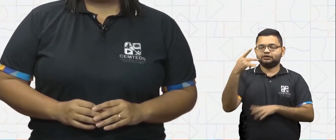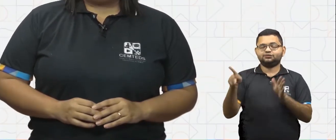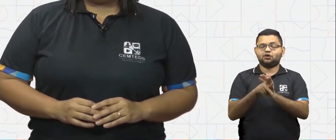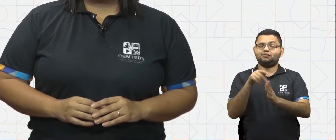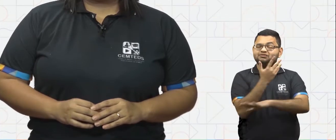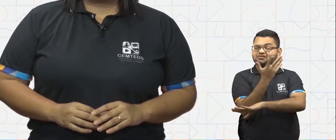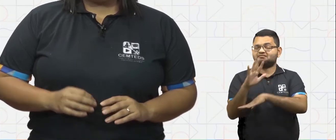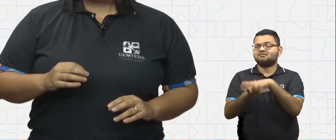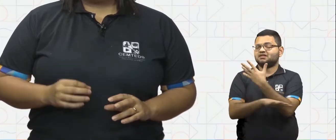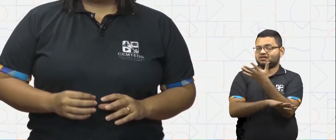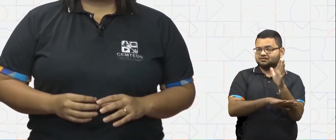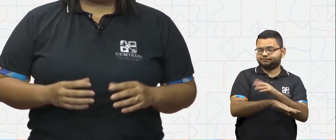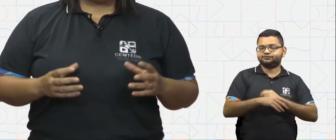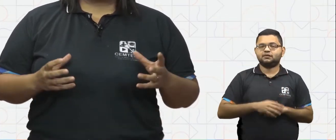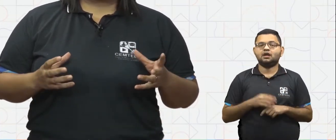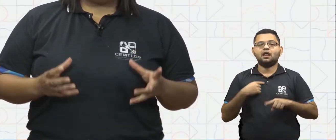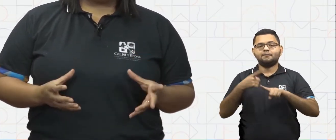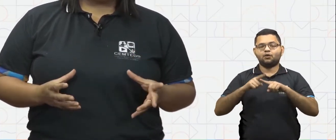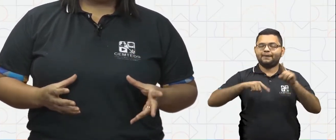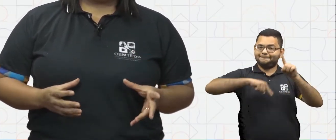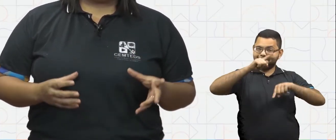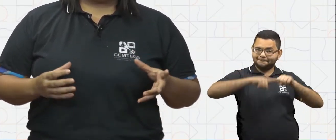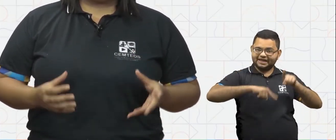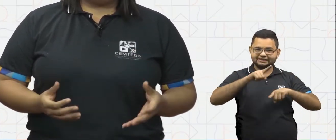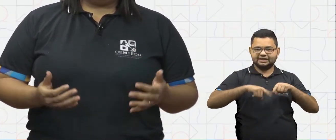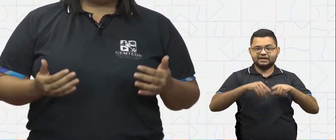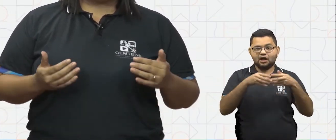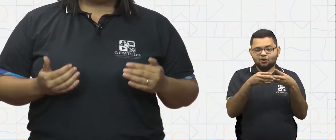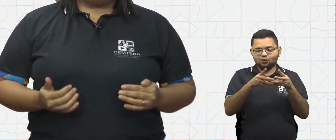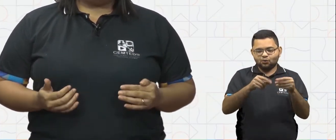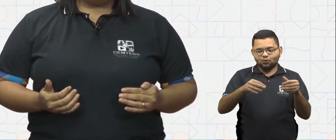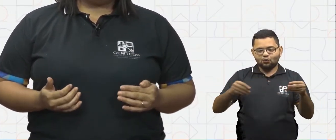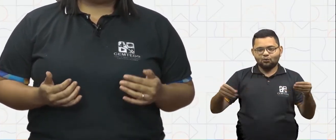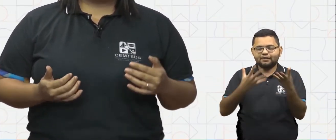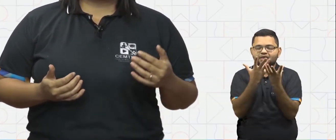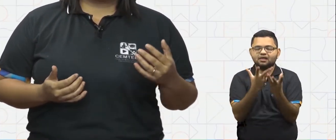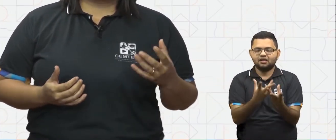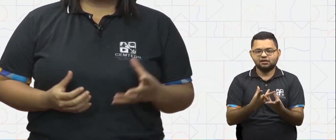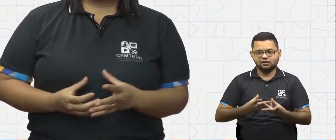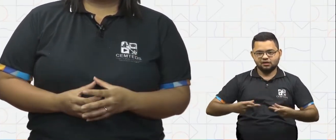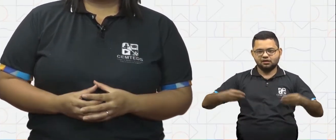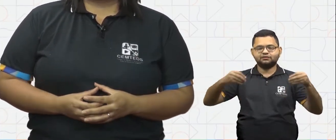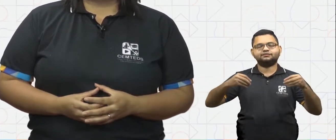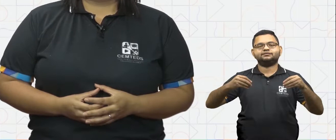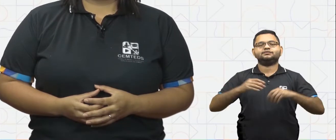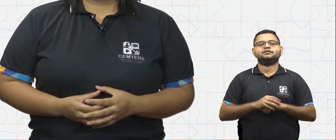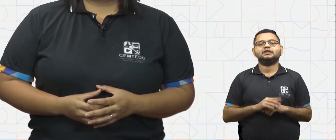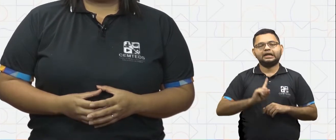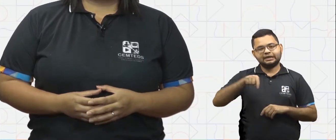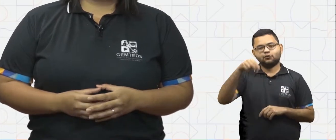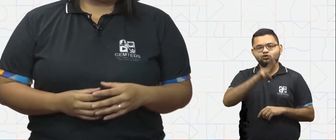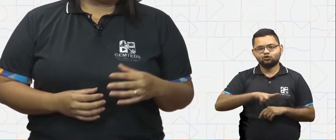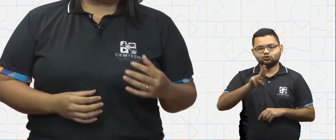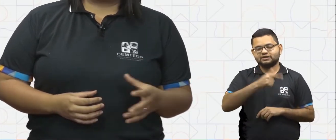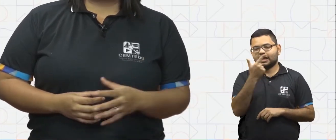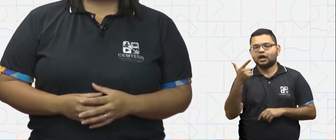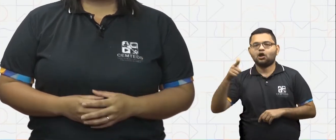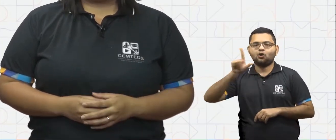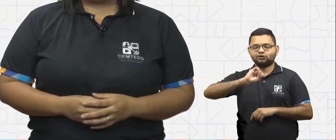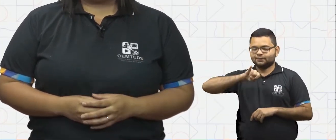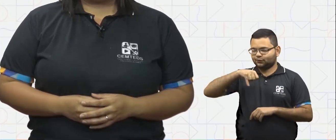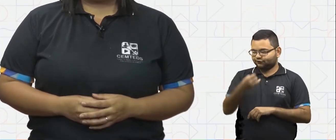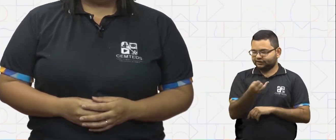para a natureza, pois a matéria orgânica retorna ao solo e pode ser disponibilizada novamente a